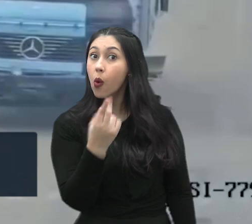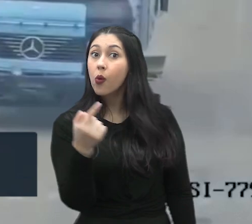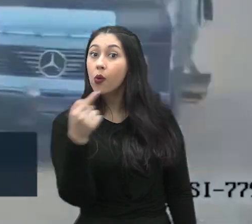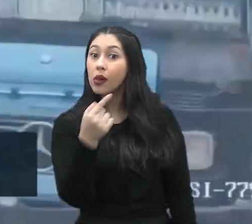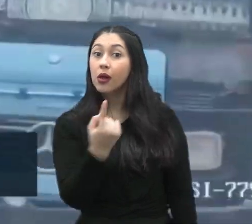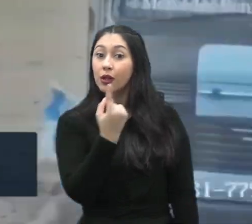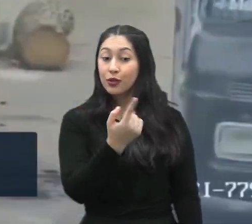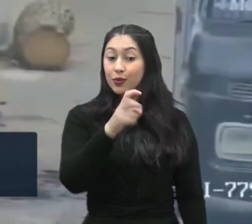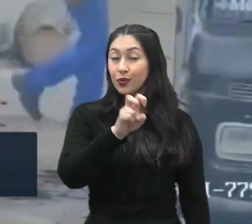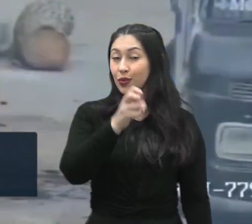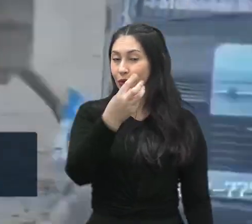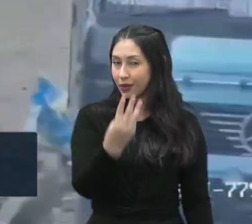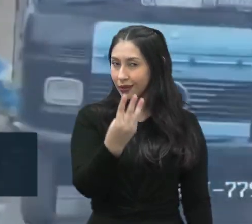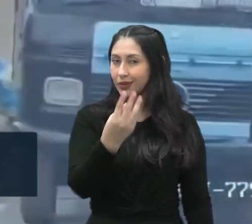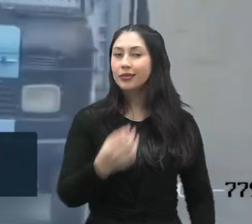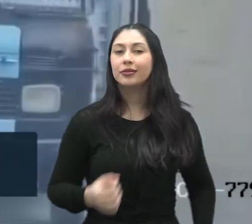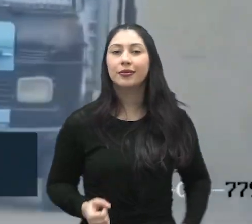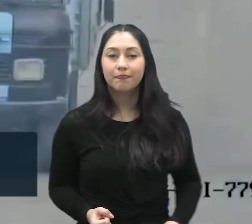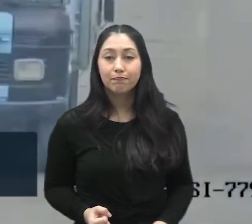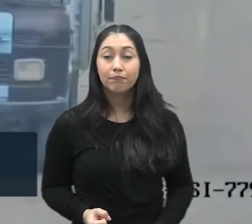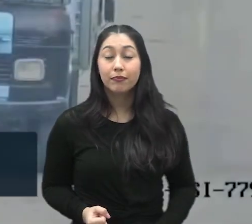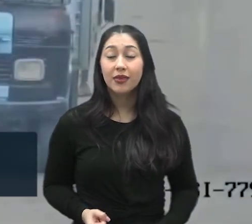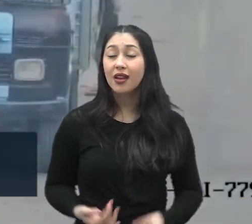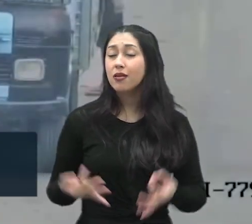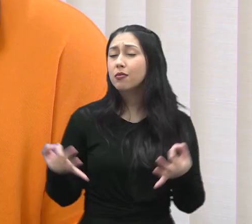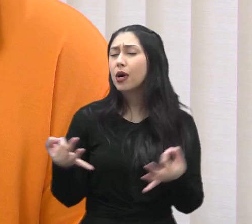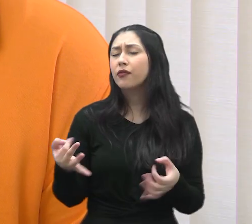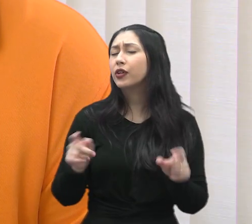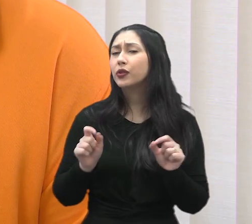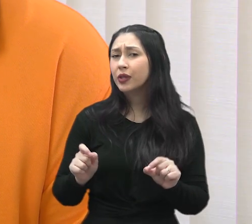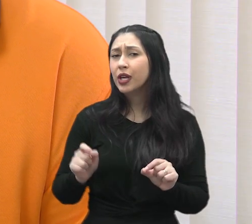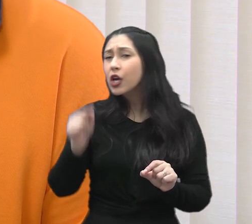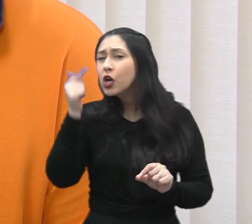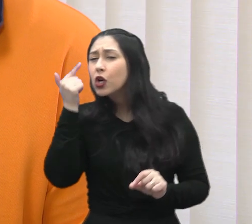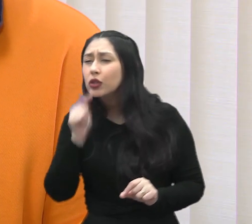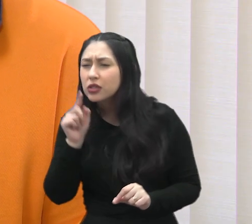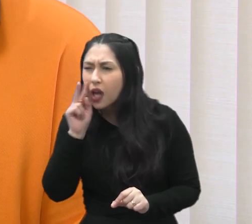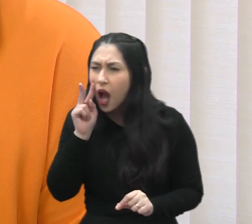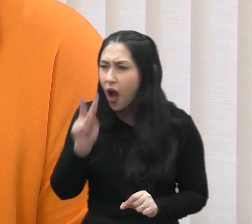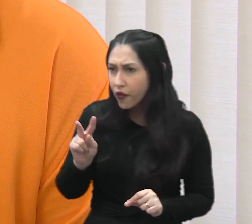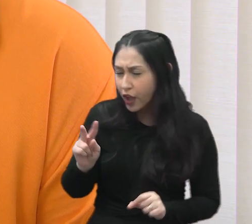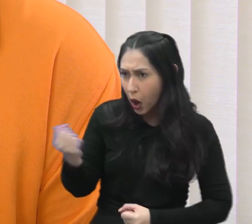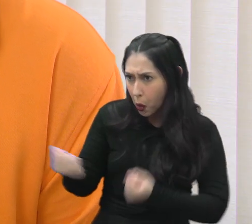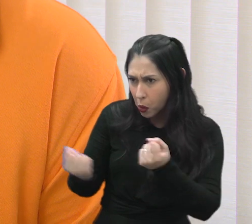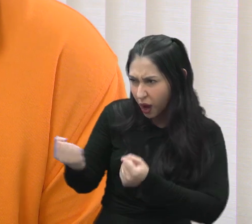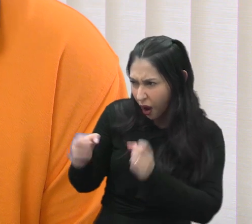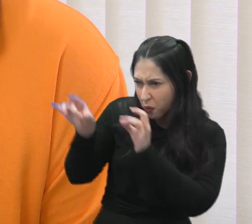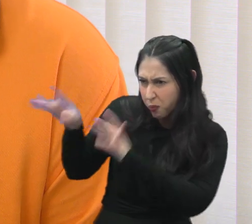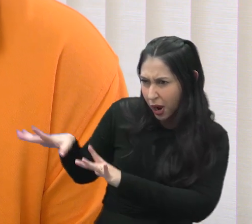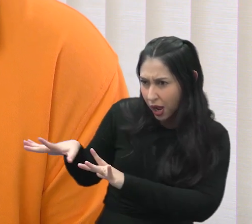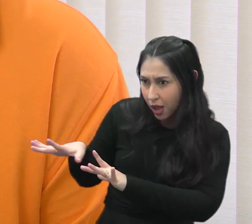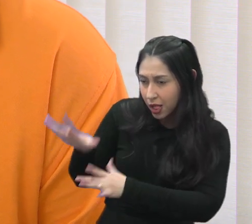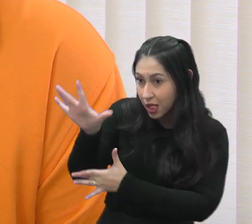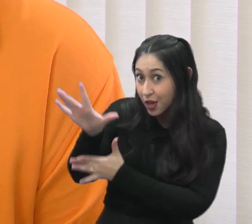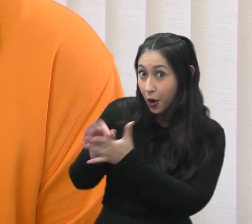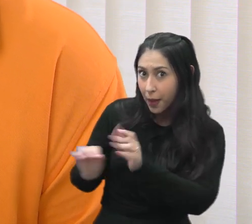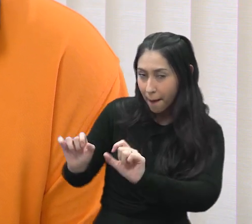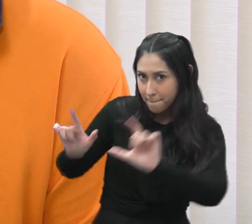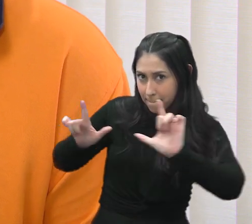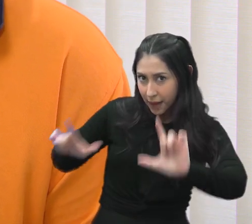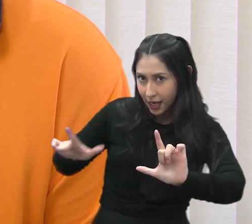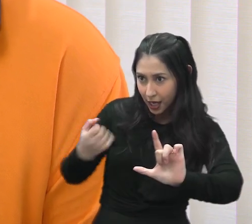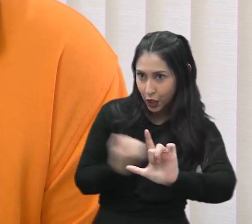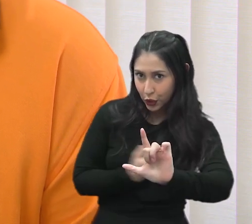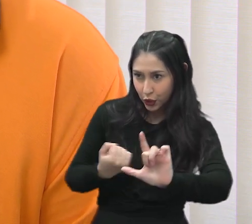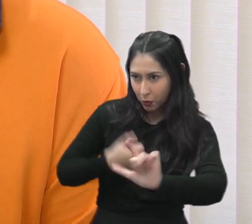de Operações da Guarda Civil, o 153. O ideal é que você consiga uma placa do veículo que está fazendo o descarte. Isso é